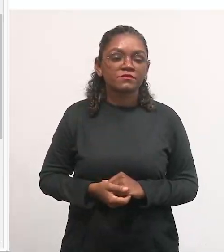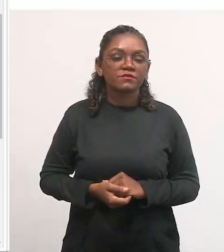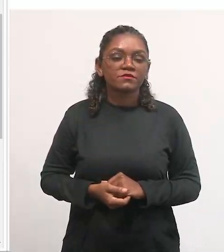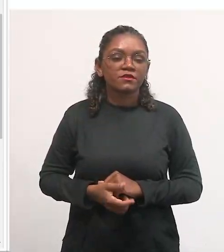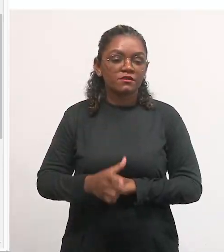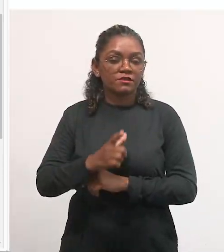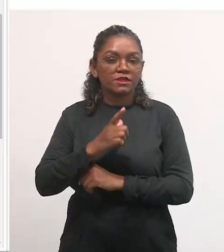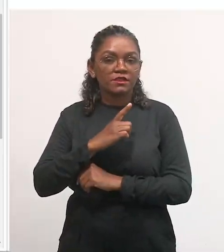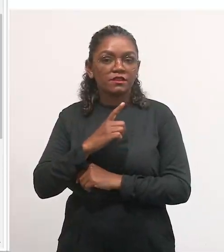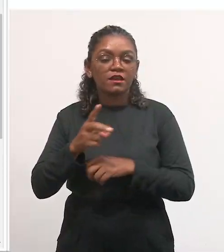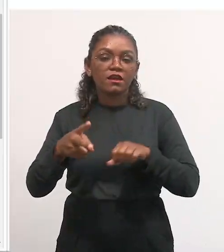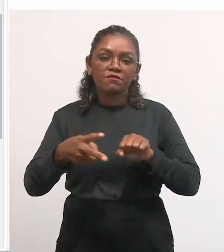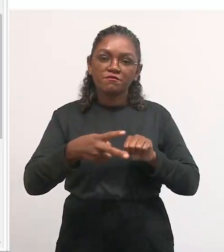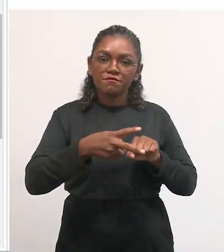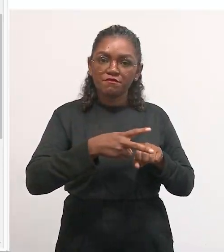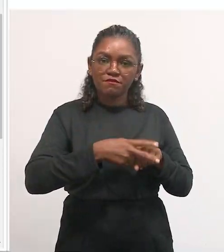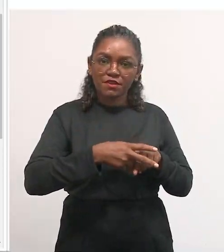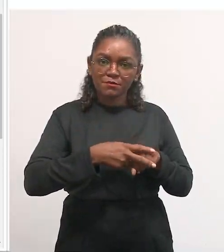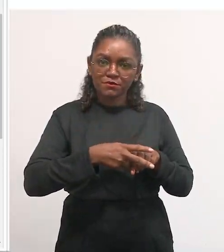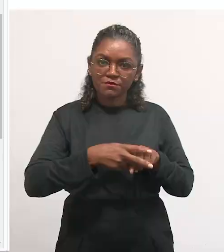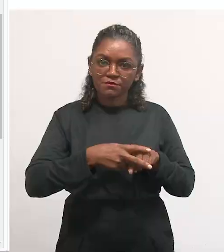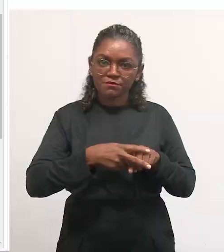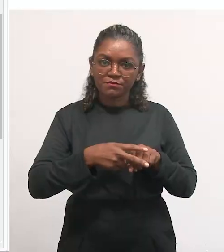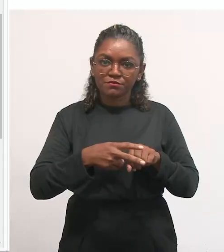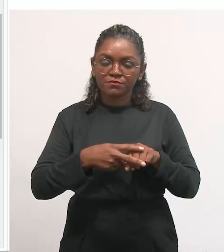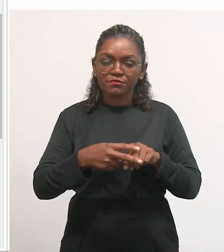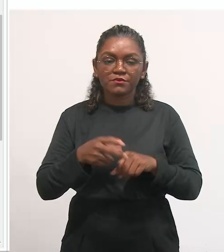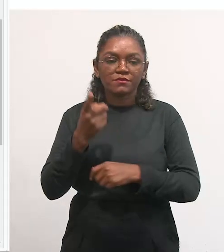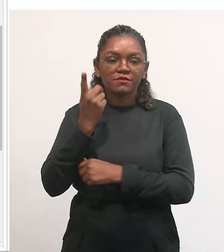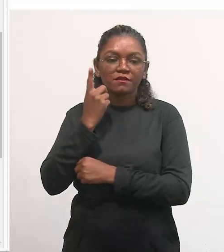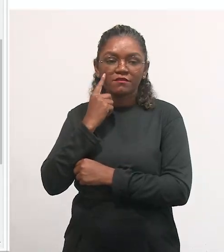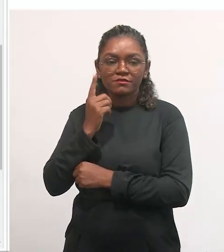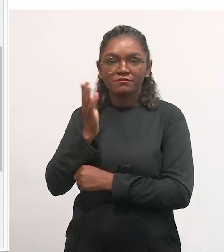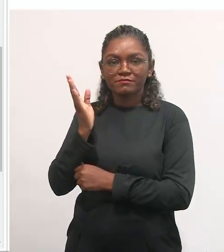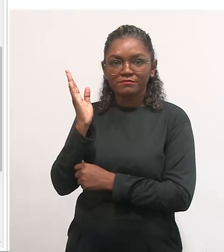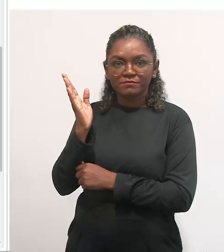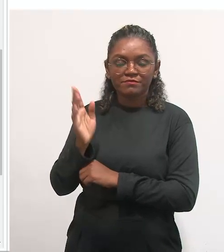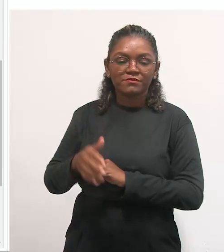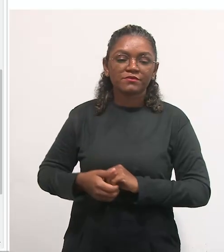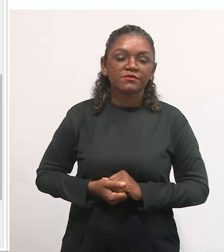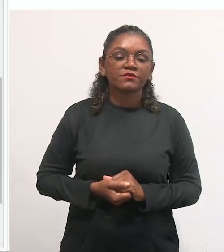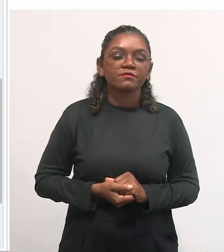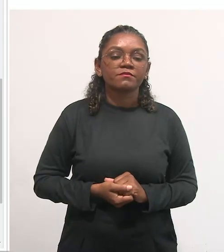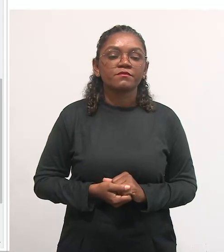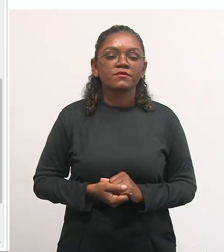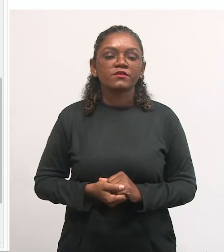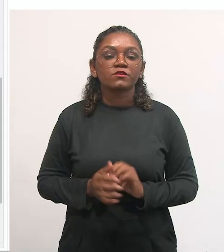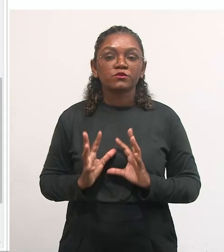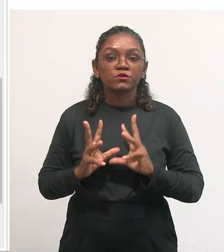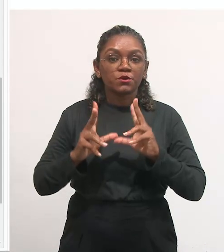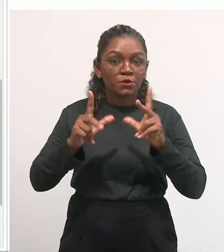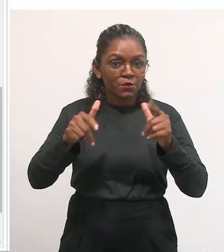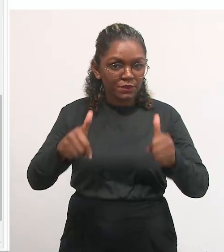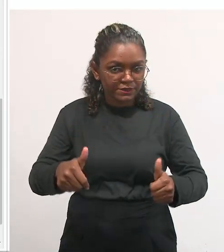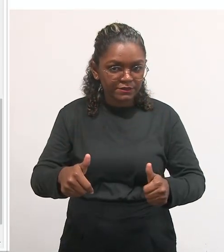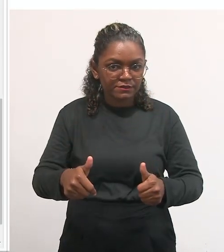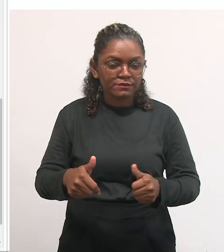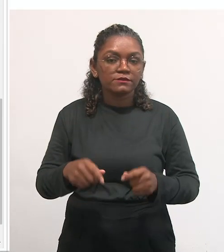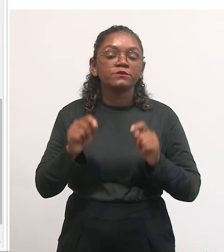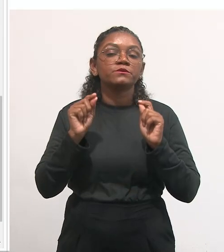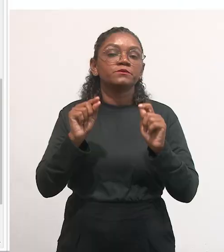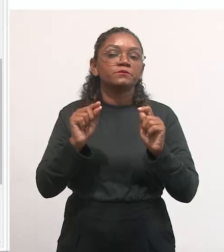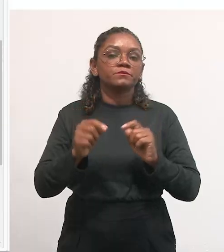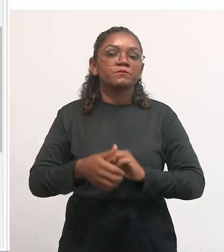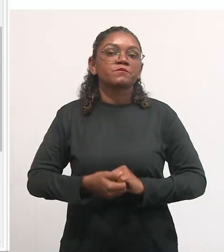infinitivo. Essas competências aqui são aqueles últimos dígitos. Então, todas as competências ela vai trazer. Tá? Ela vai trazer,